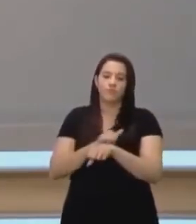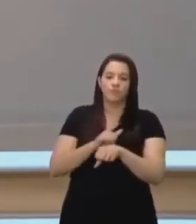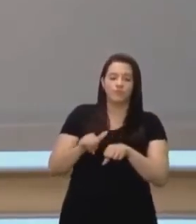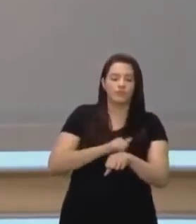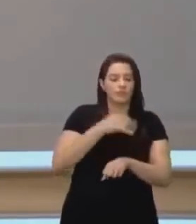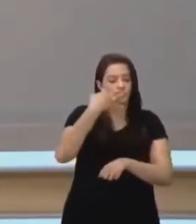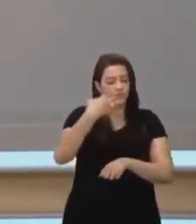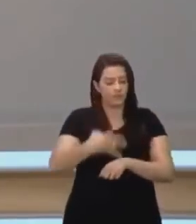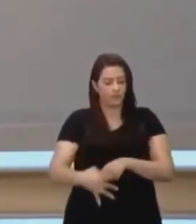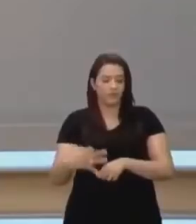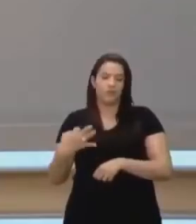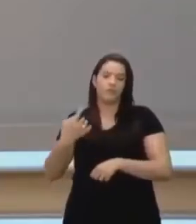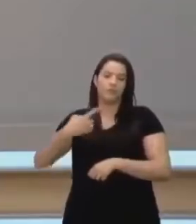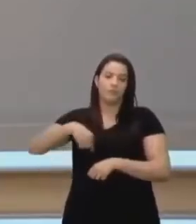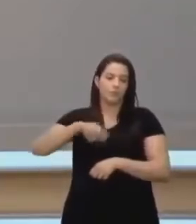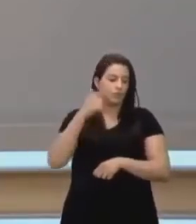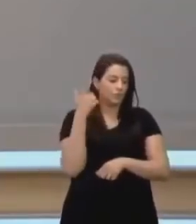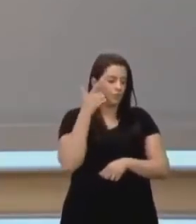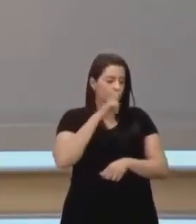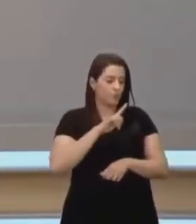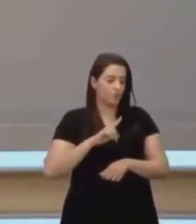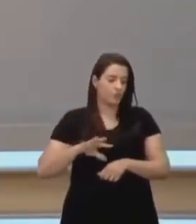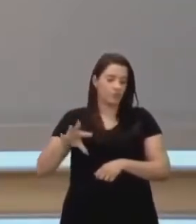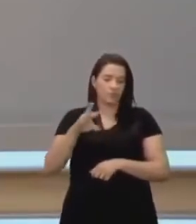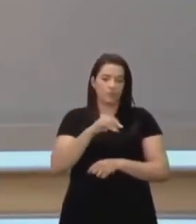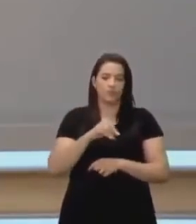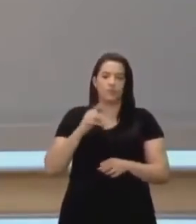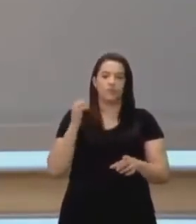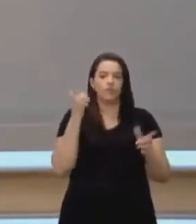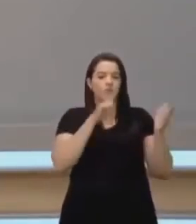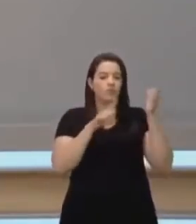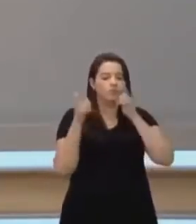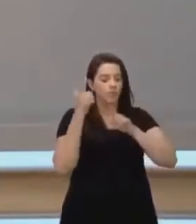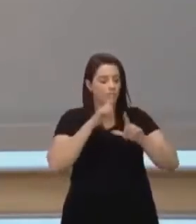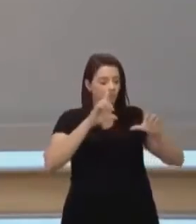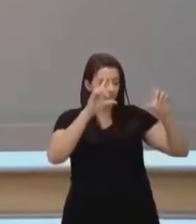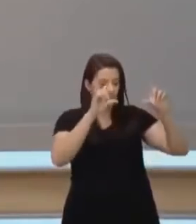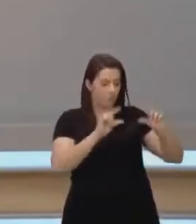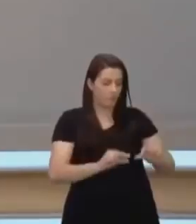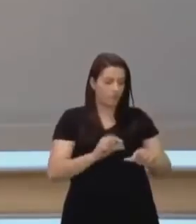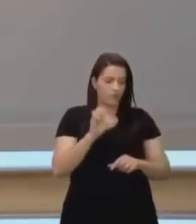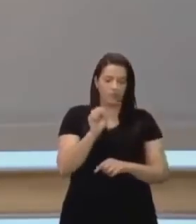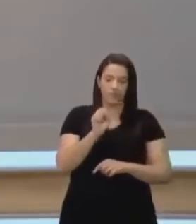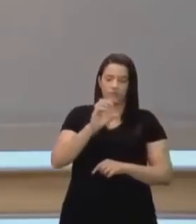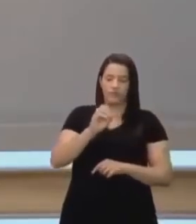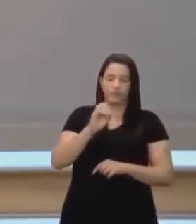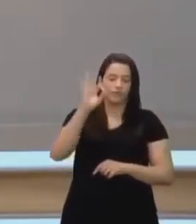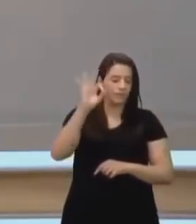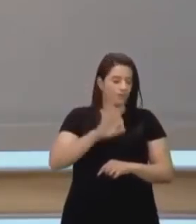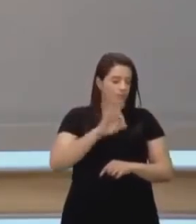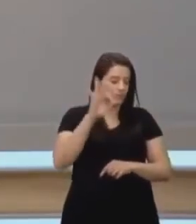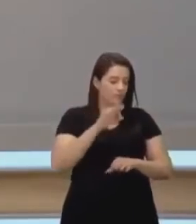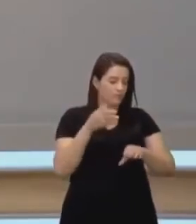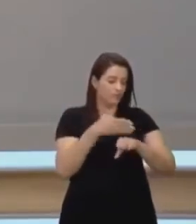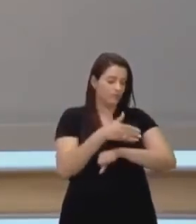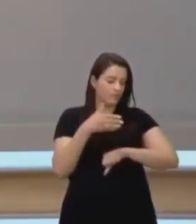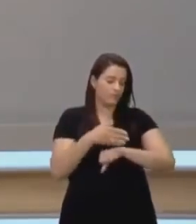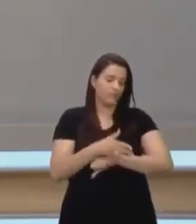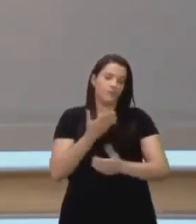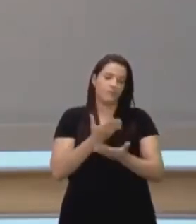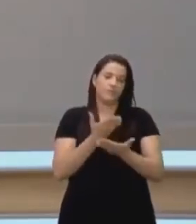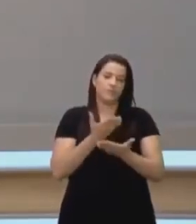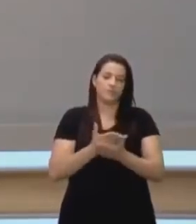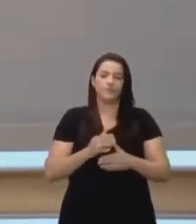estratégias assertivas para a gente chegar nessa mobilização aí e alcançar um mínimo de 80% de participação dos